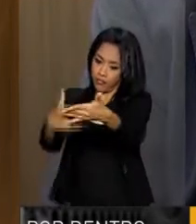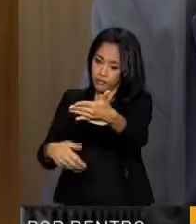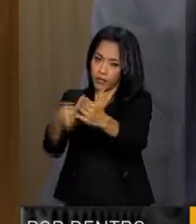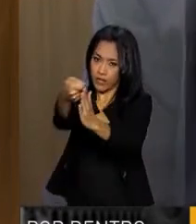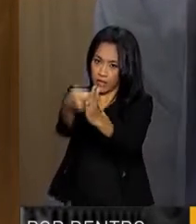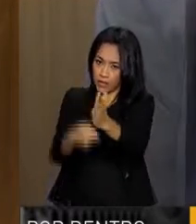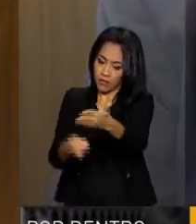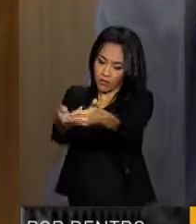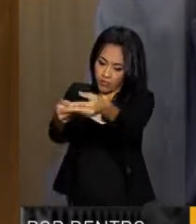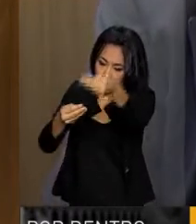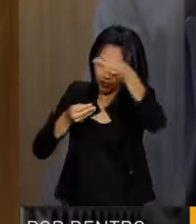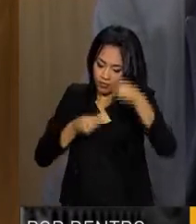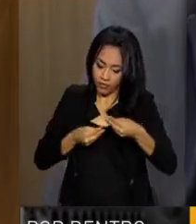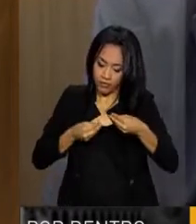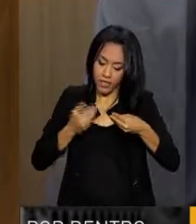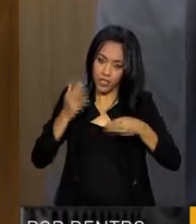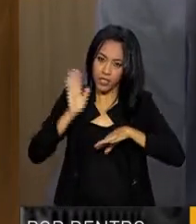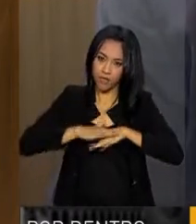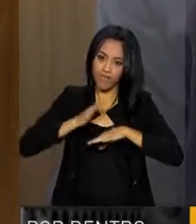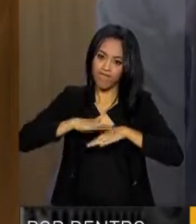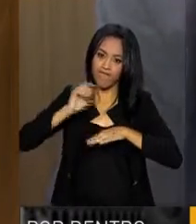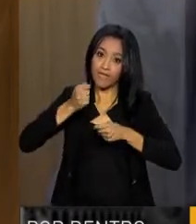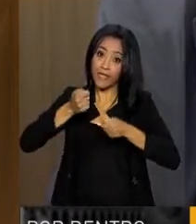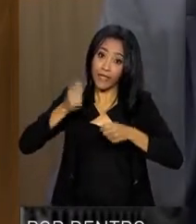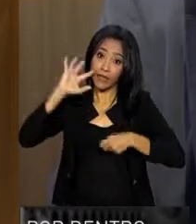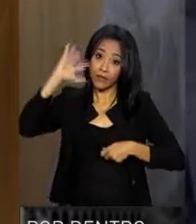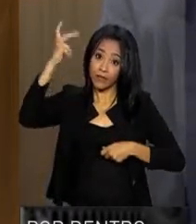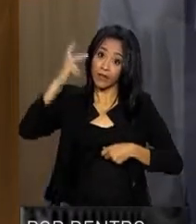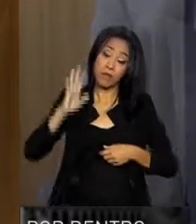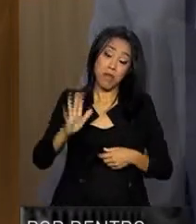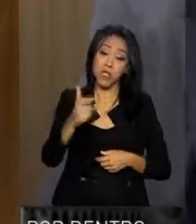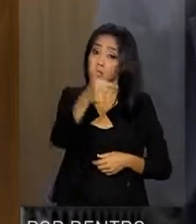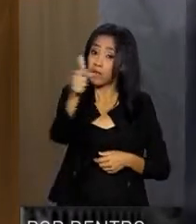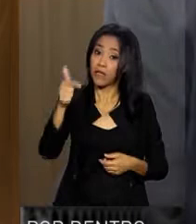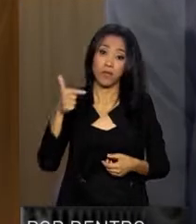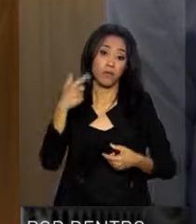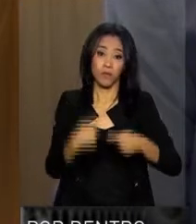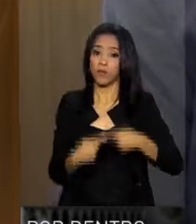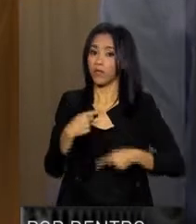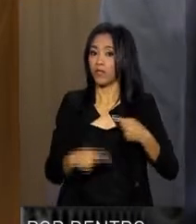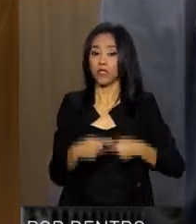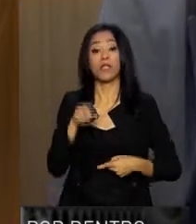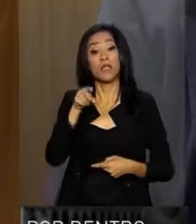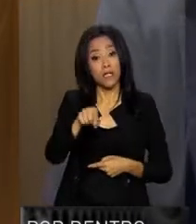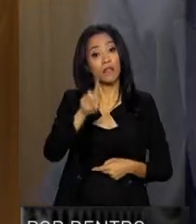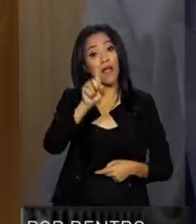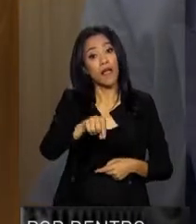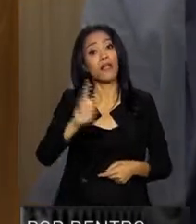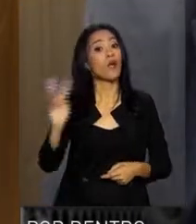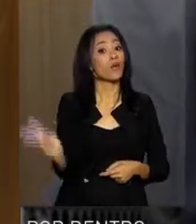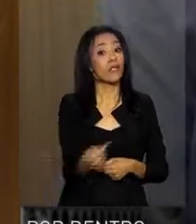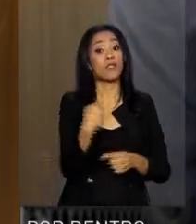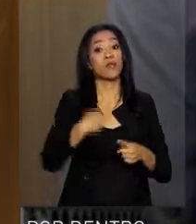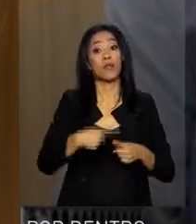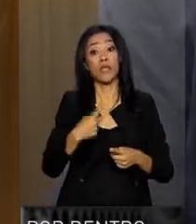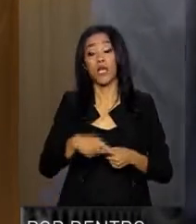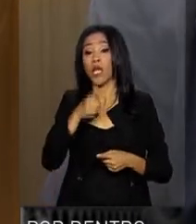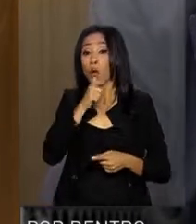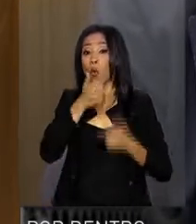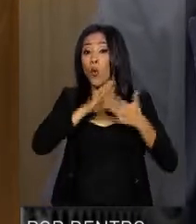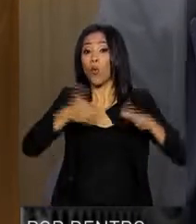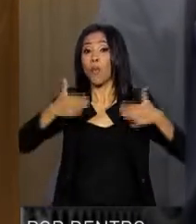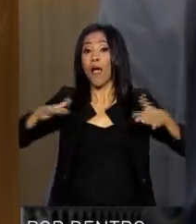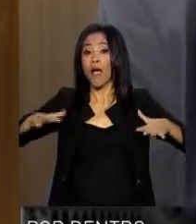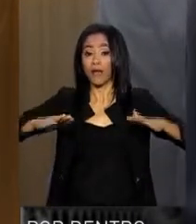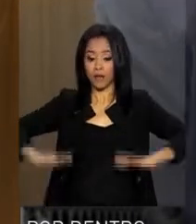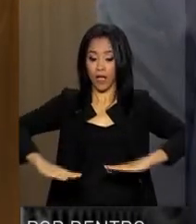ajudar mas não existe objectivamente nada e você sabe que isso é o aumento também do nível do mar é consequência